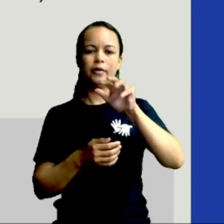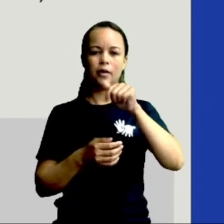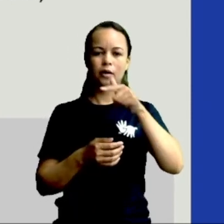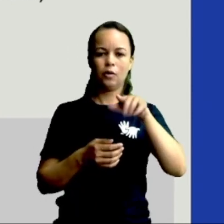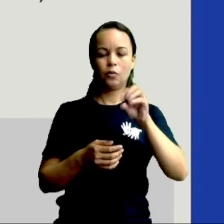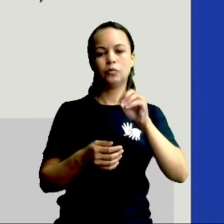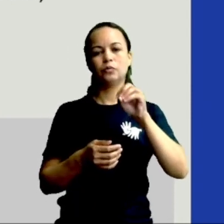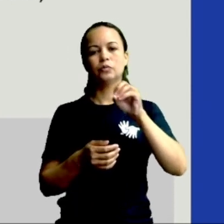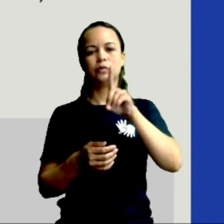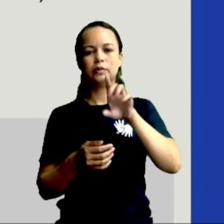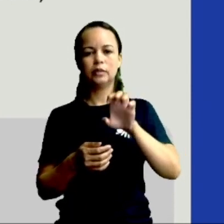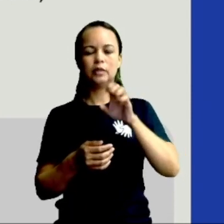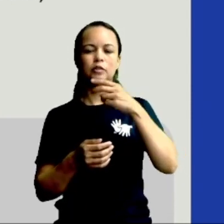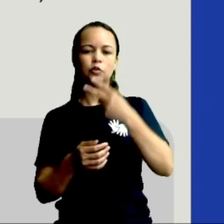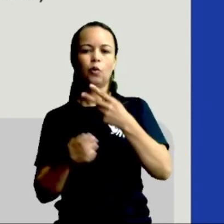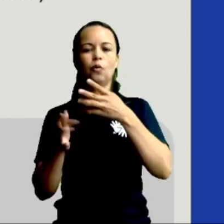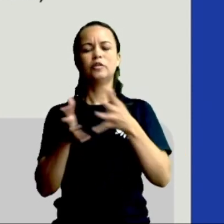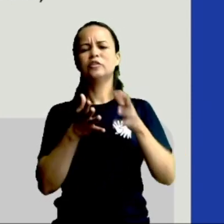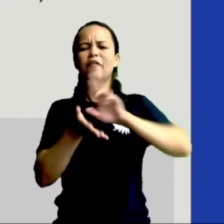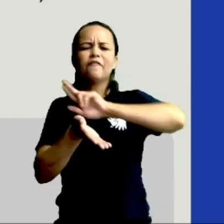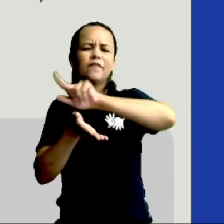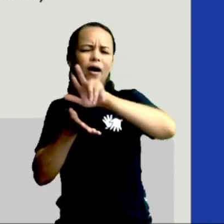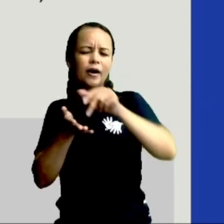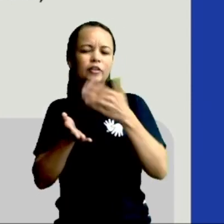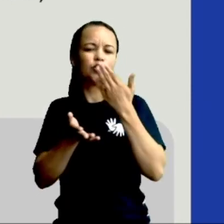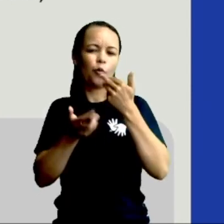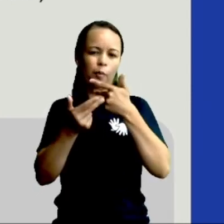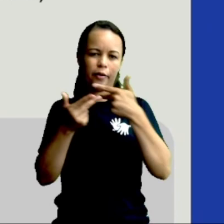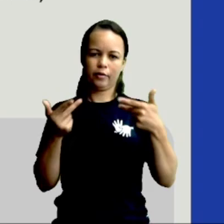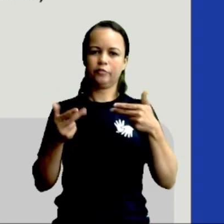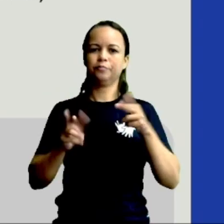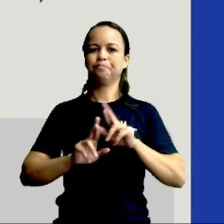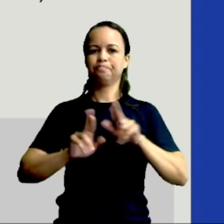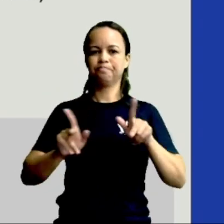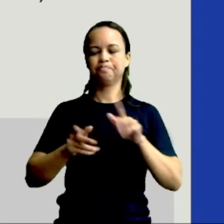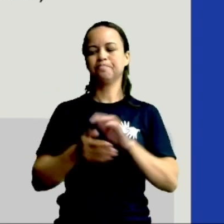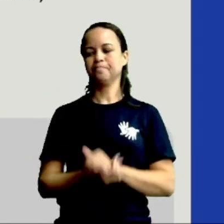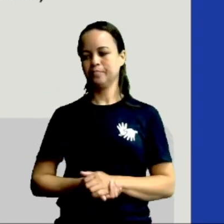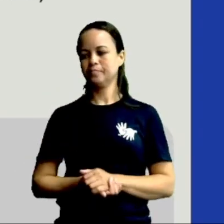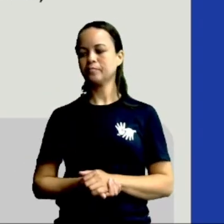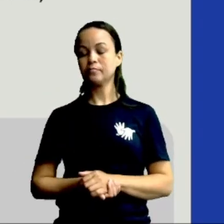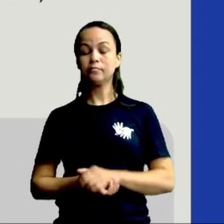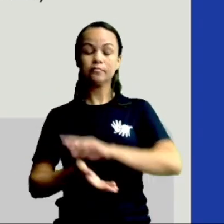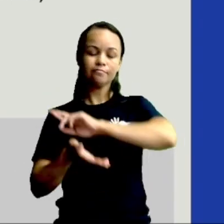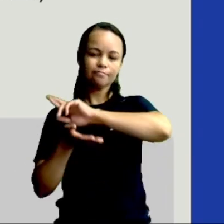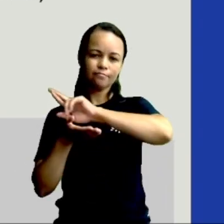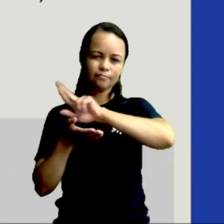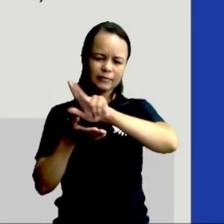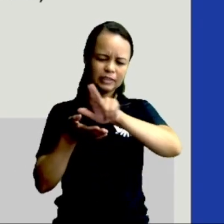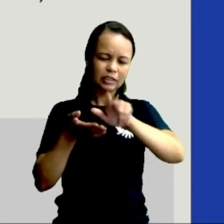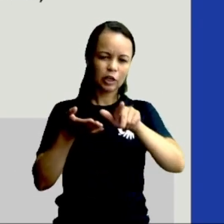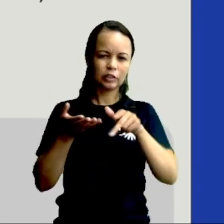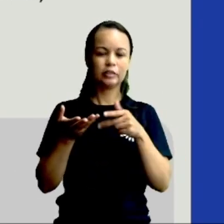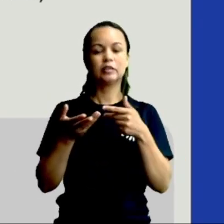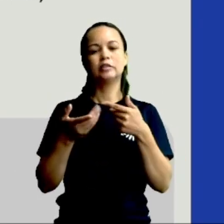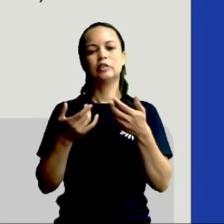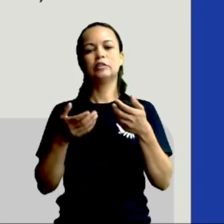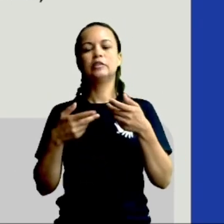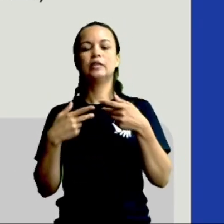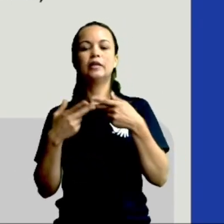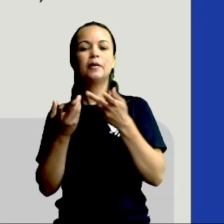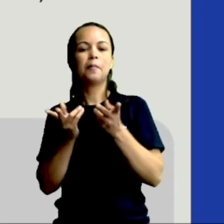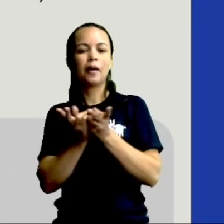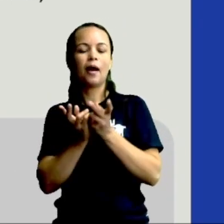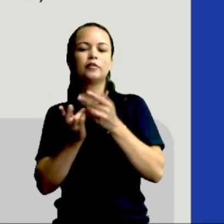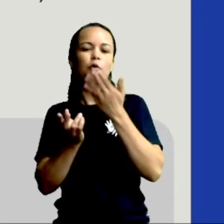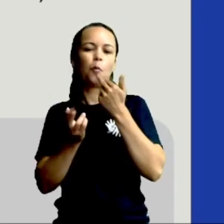sururu, manguzá, várias opções de comida. Nós temos aqui uma grande variedade de pratos típicos na